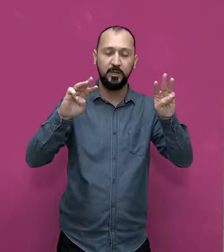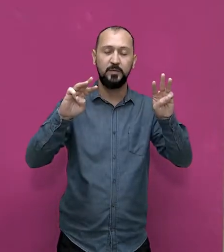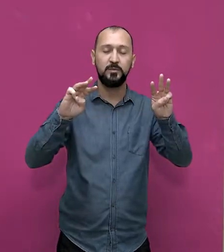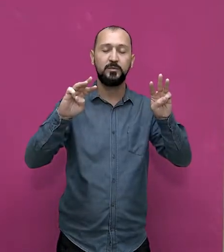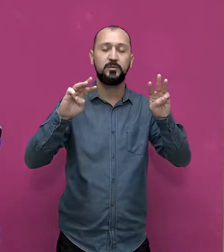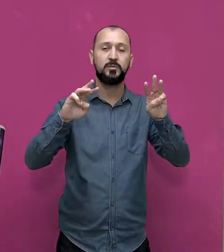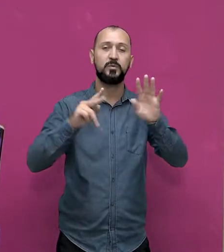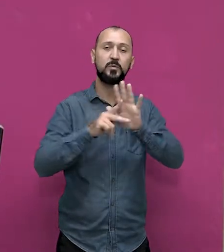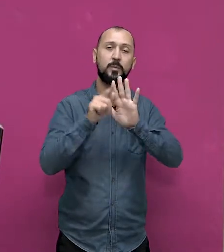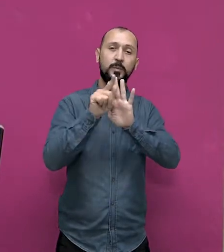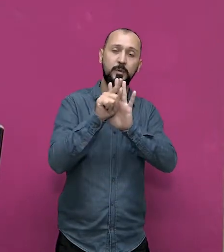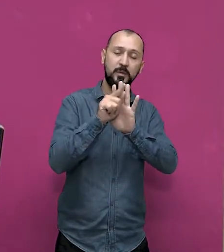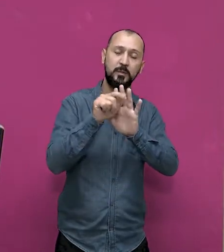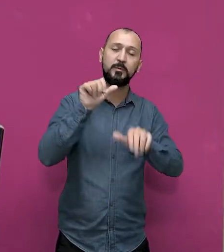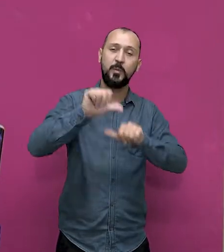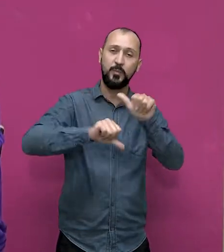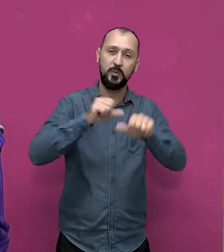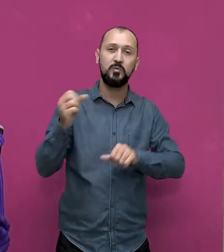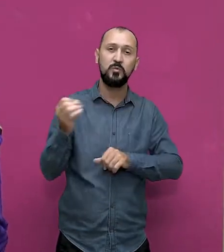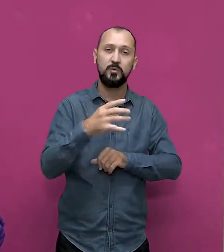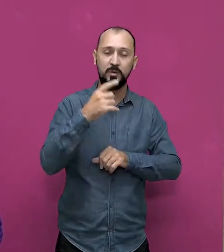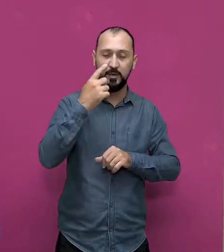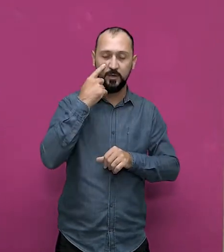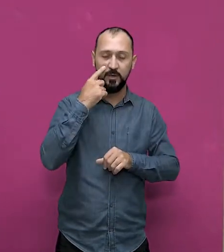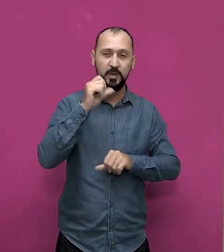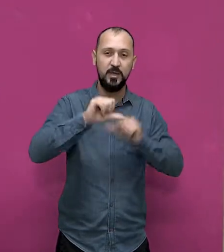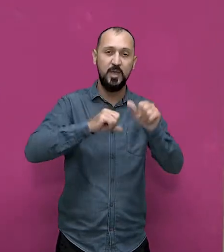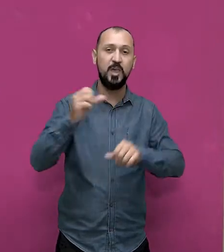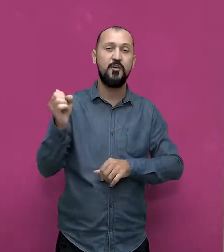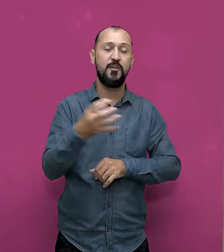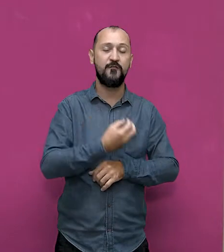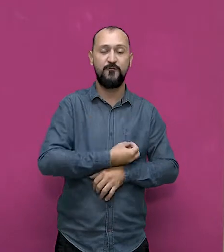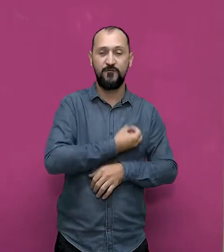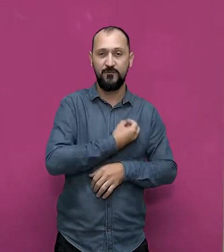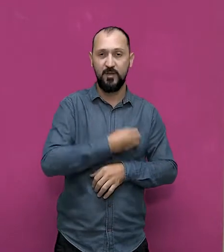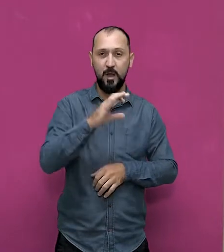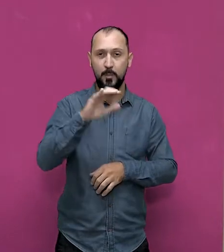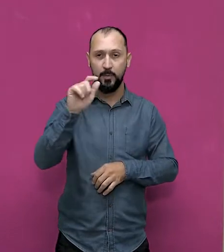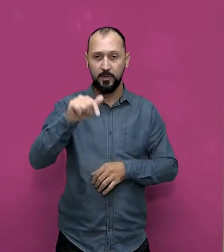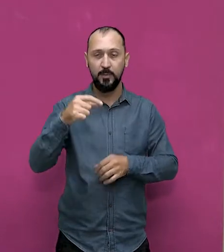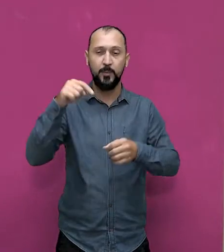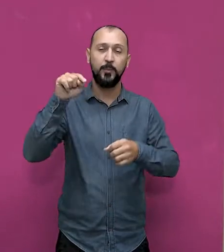do programa todo de revitalização, que é o